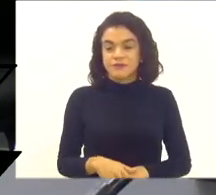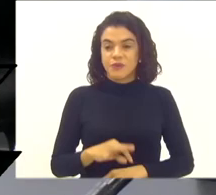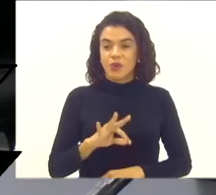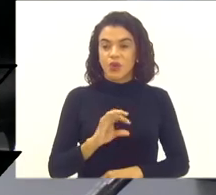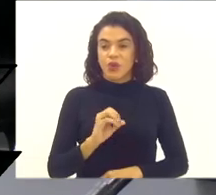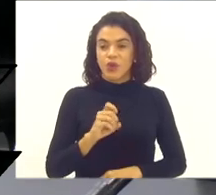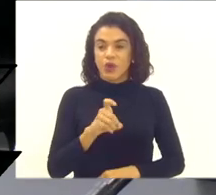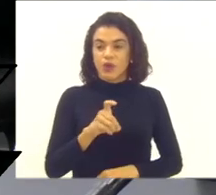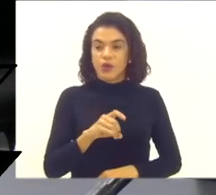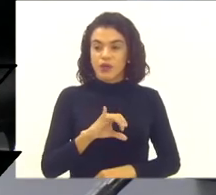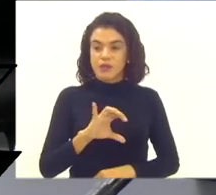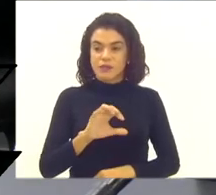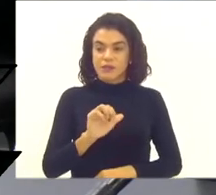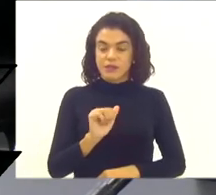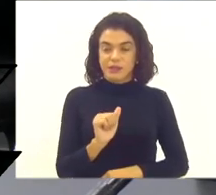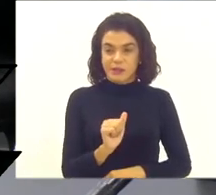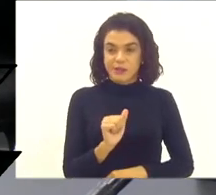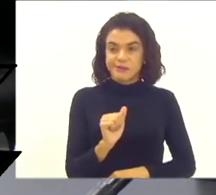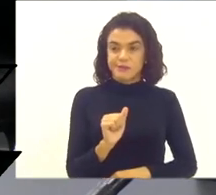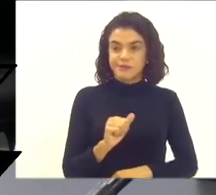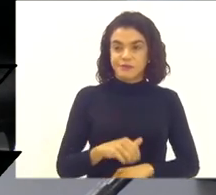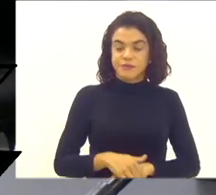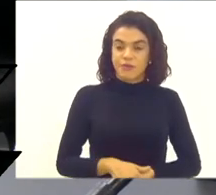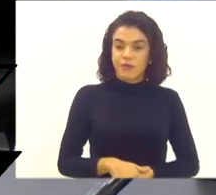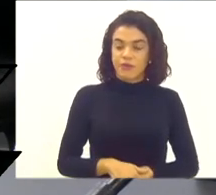E ela ela